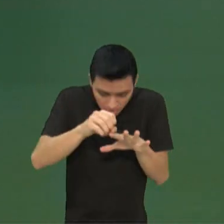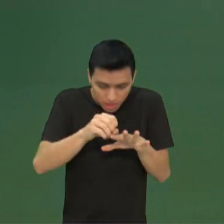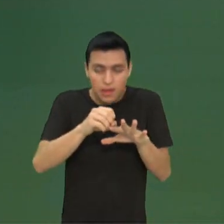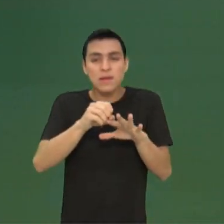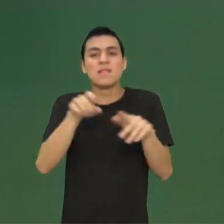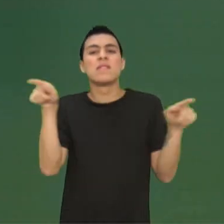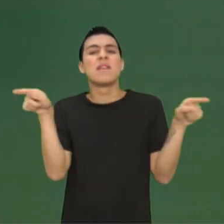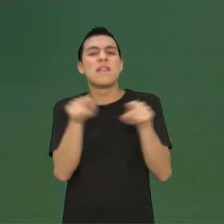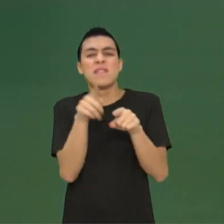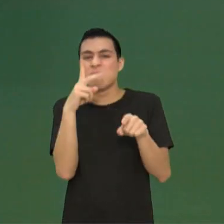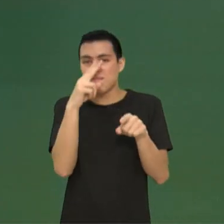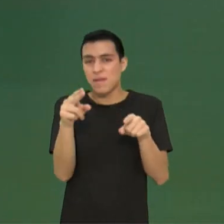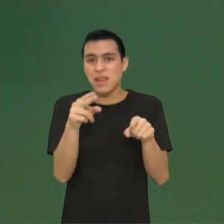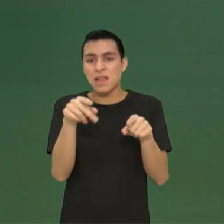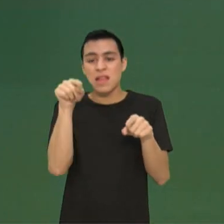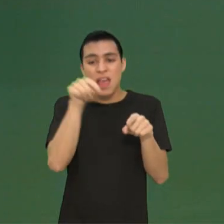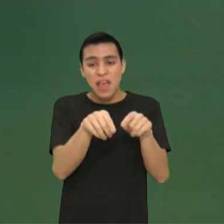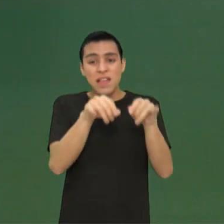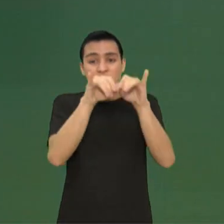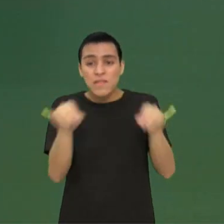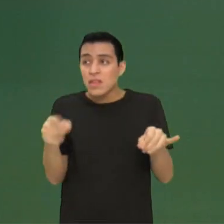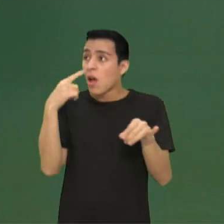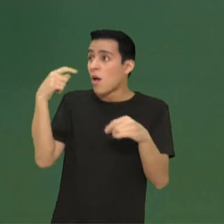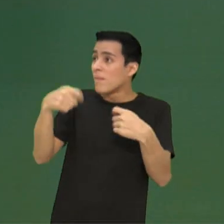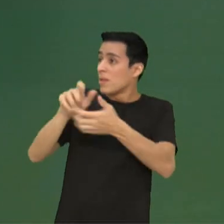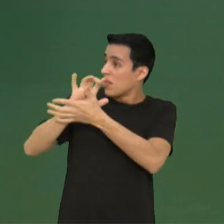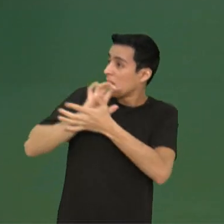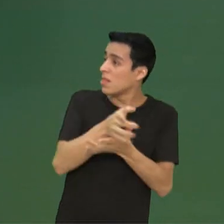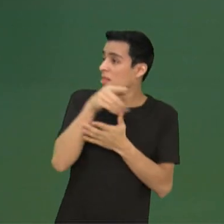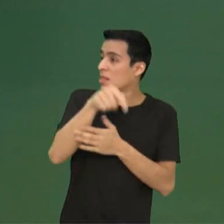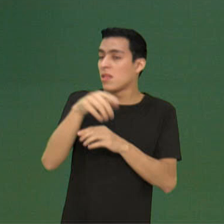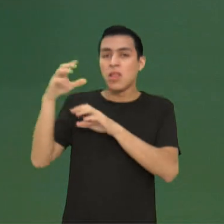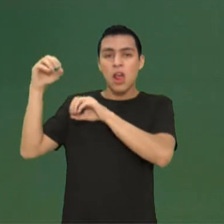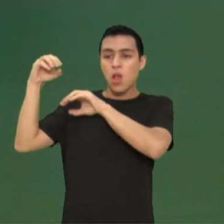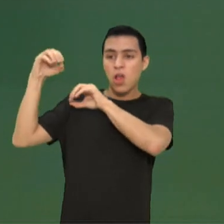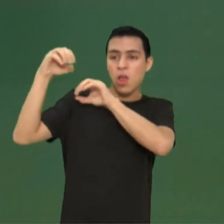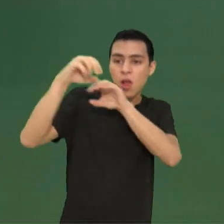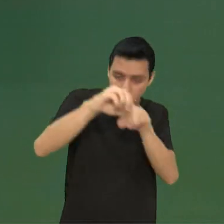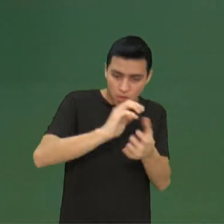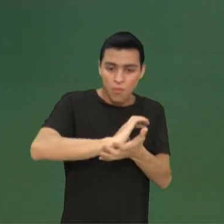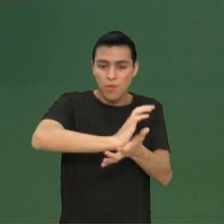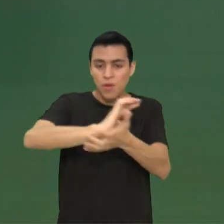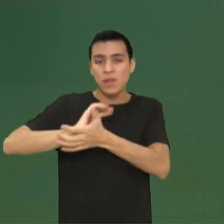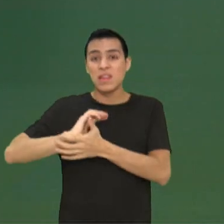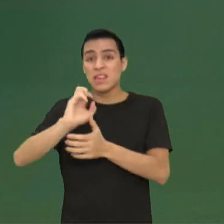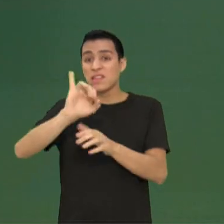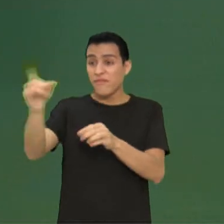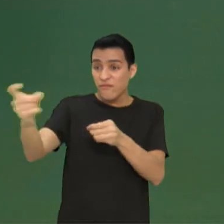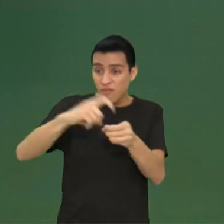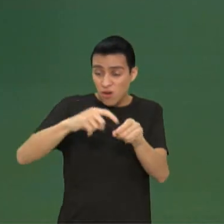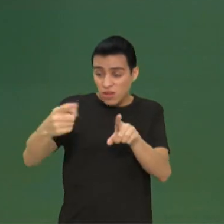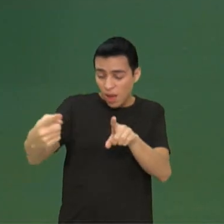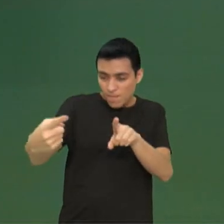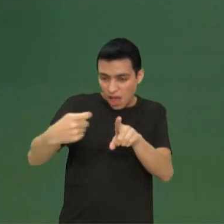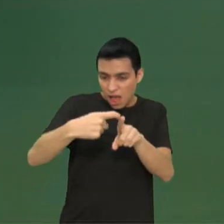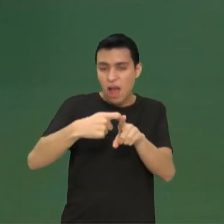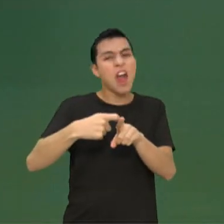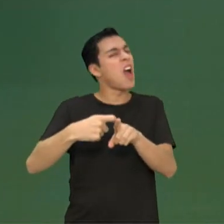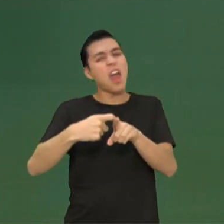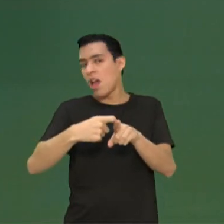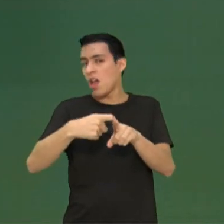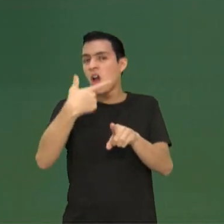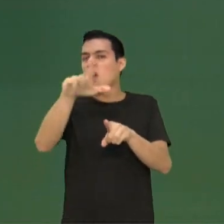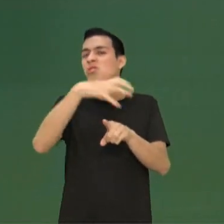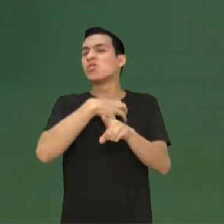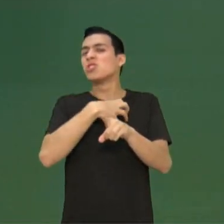e é como se ela ganhasse uma bandeira dizendo, precisa ser destruído. Então essa bactéria, quando voltar no meu corpo na próxima vez, por algum